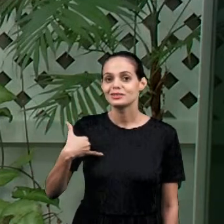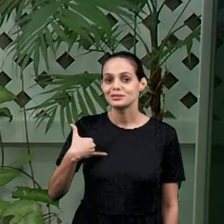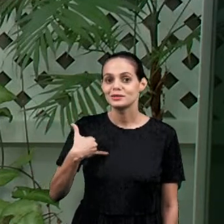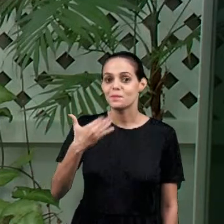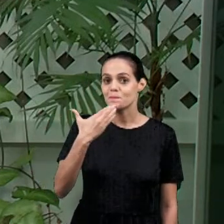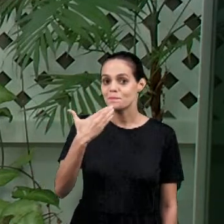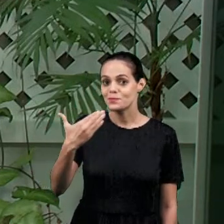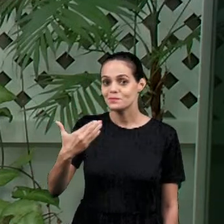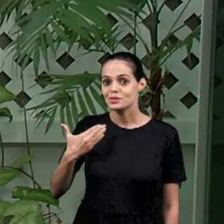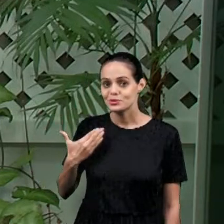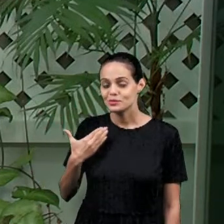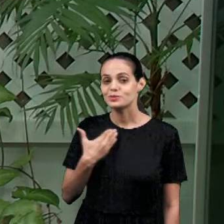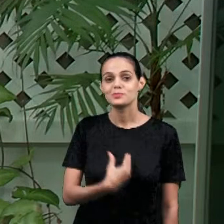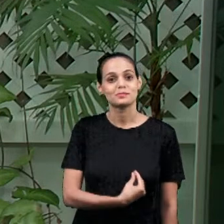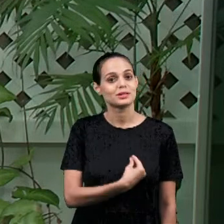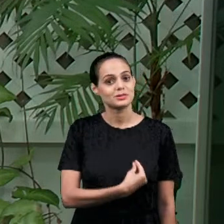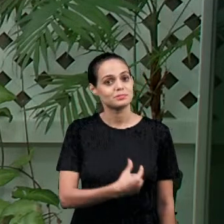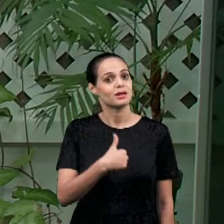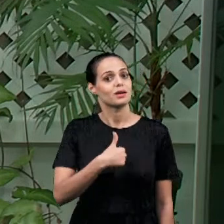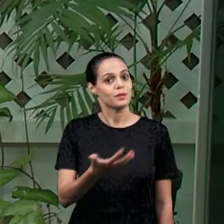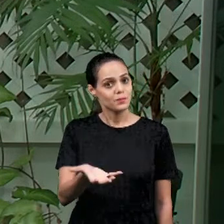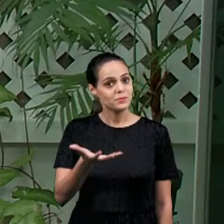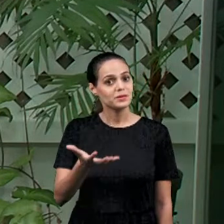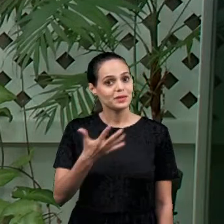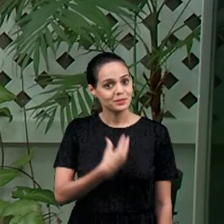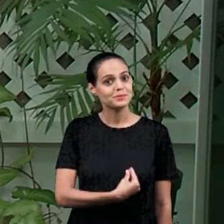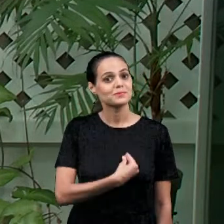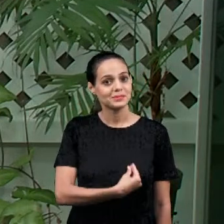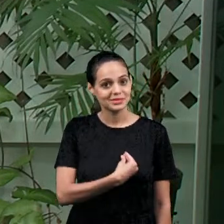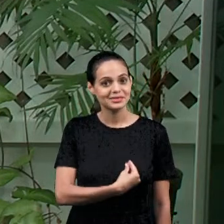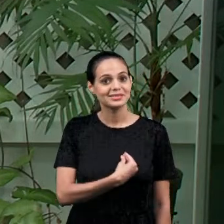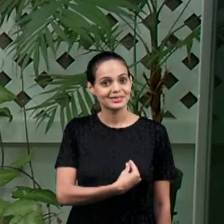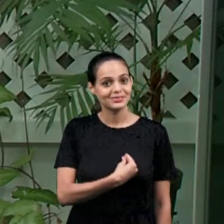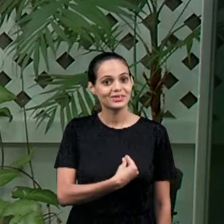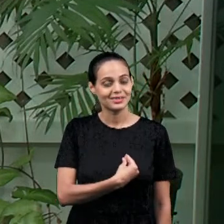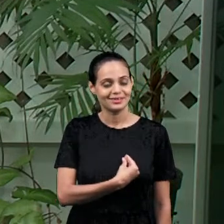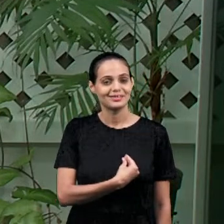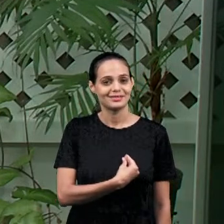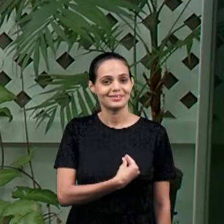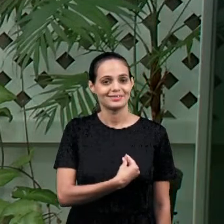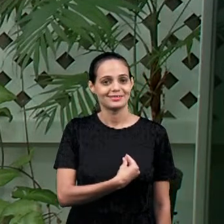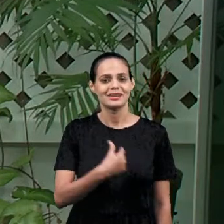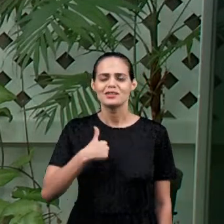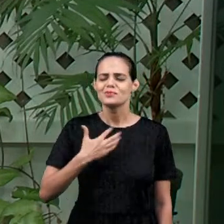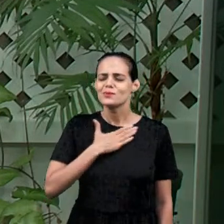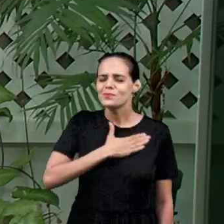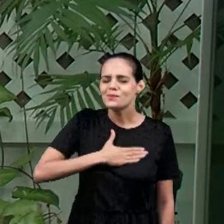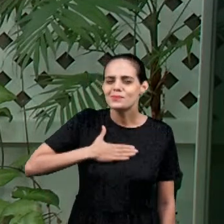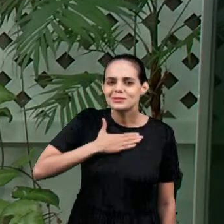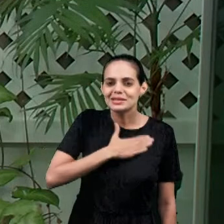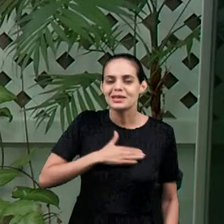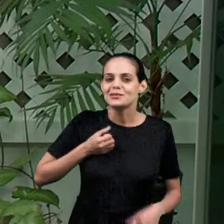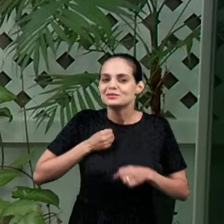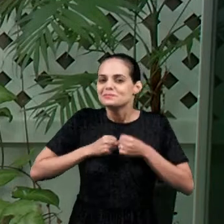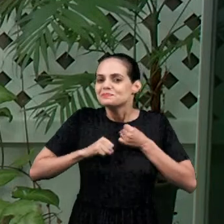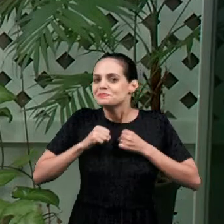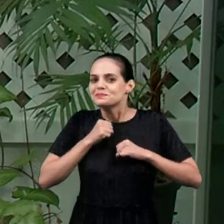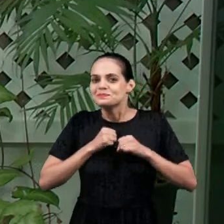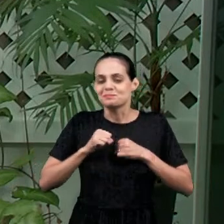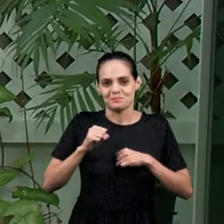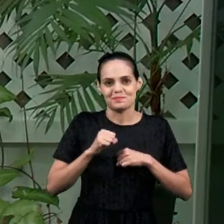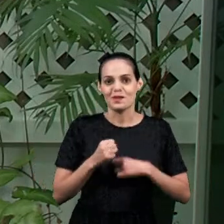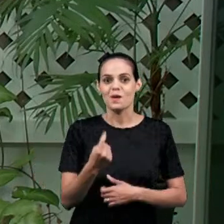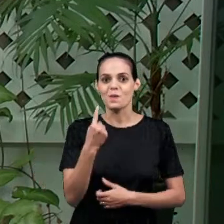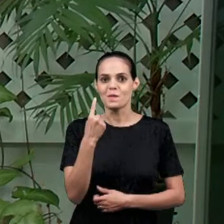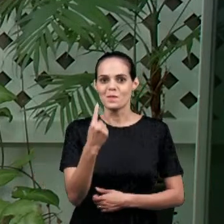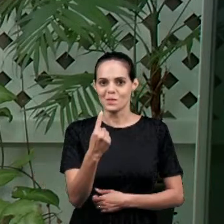a participação. Eu quero fazer parte, eu quero participar. Eu gostei muito, eu fico ansioso, um escreveu, eu